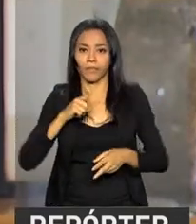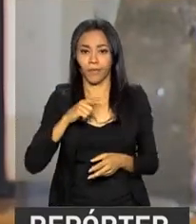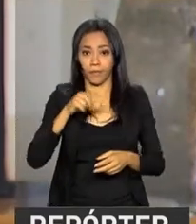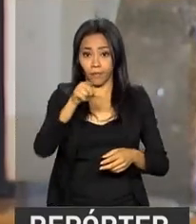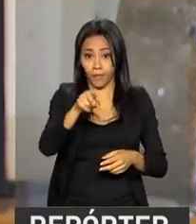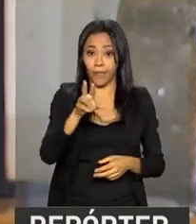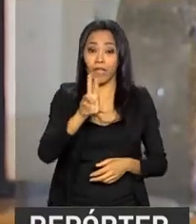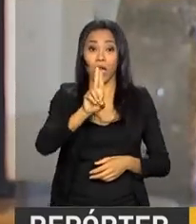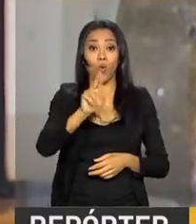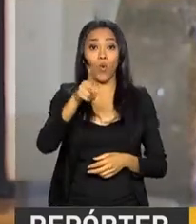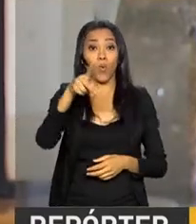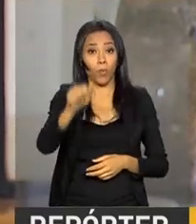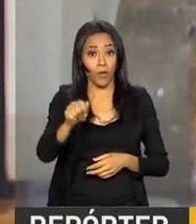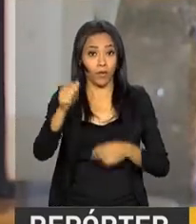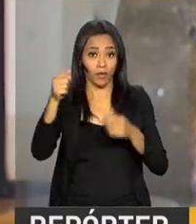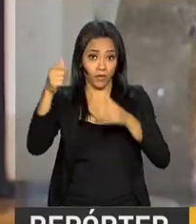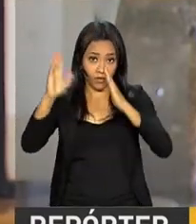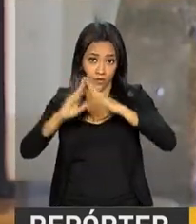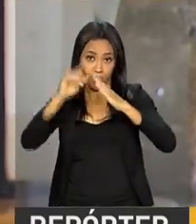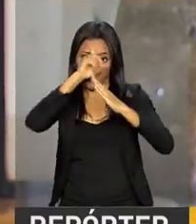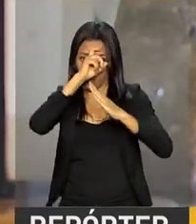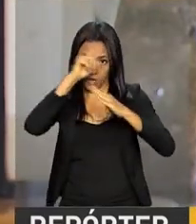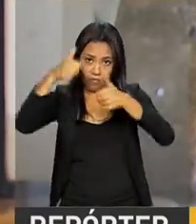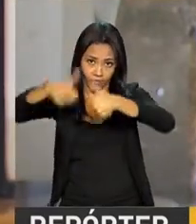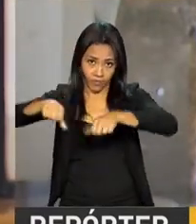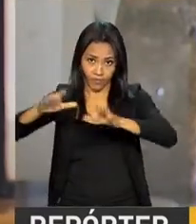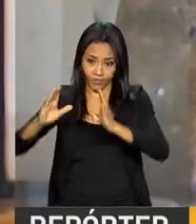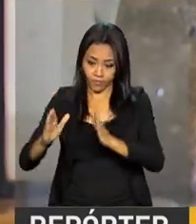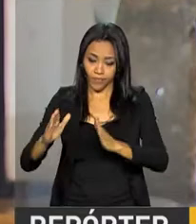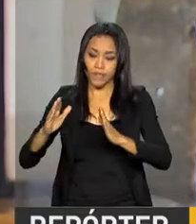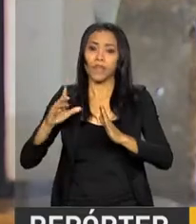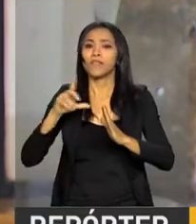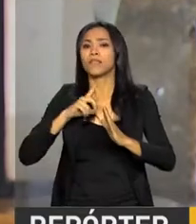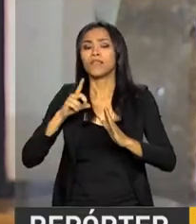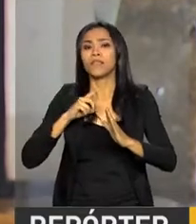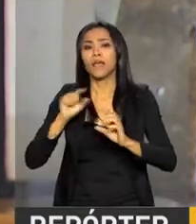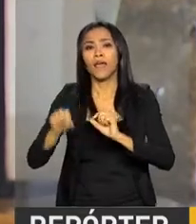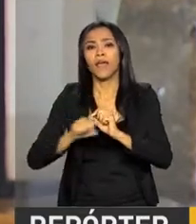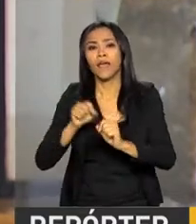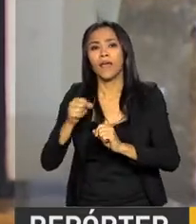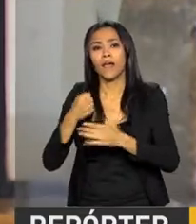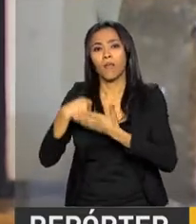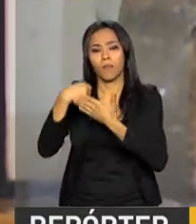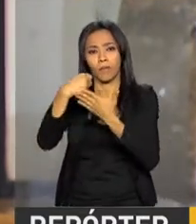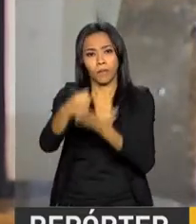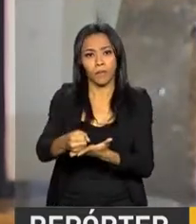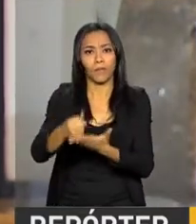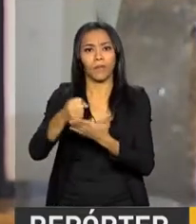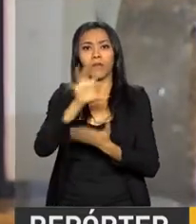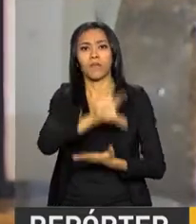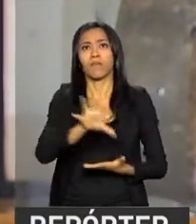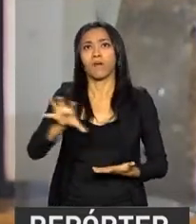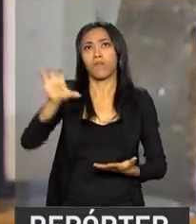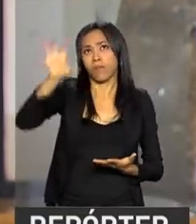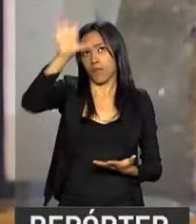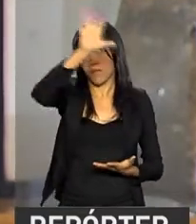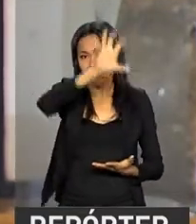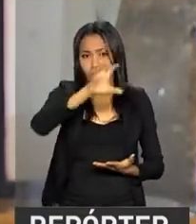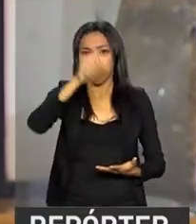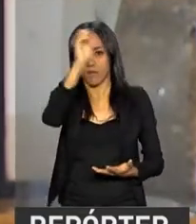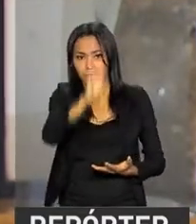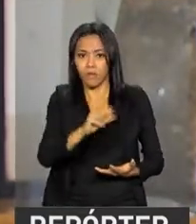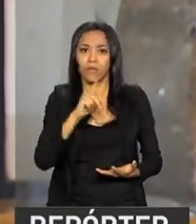instalado um equipamento de saúde instalada em uma rede de atenção à saúde regionalidade regionalizada